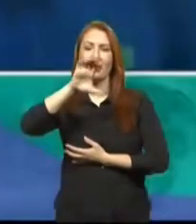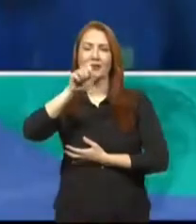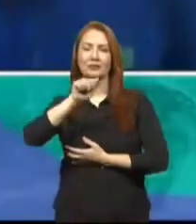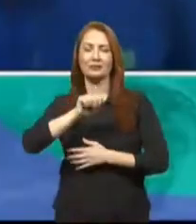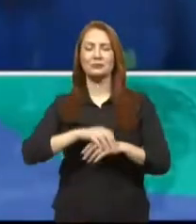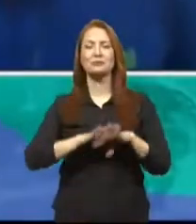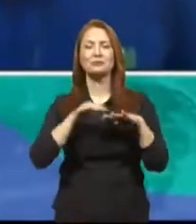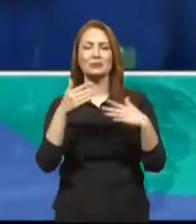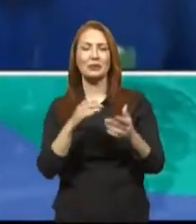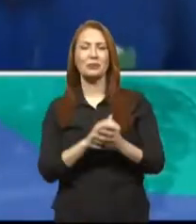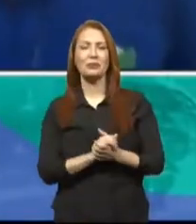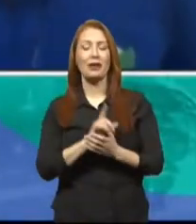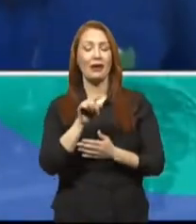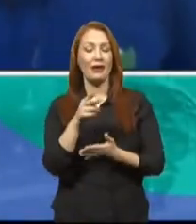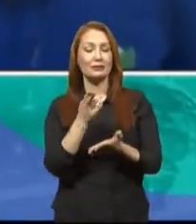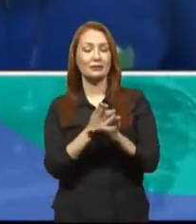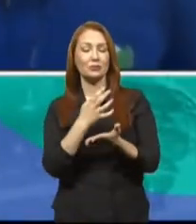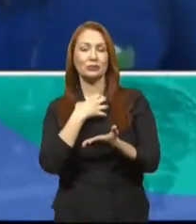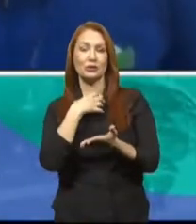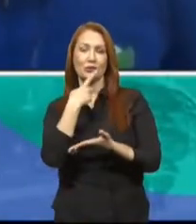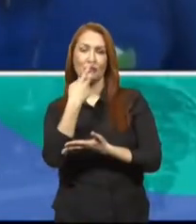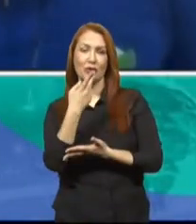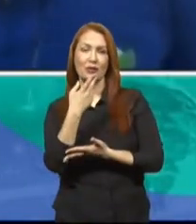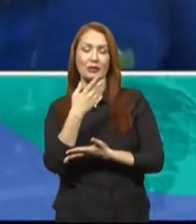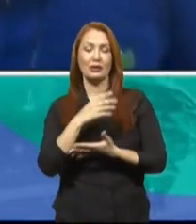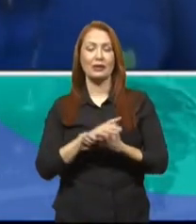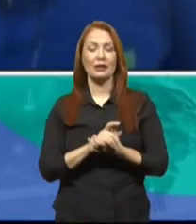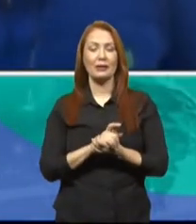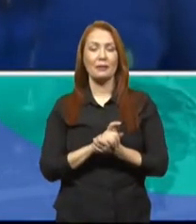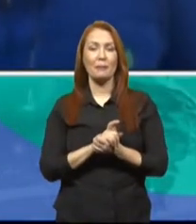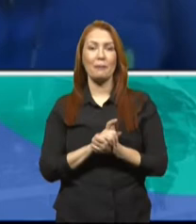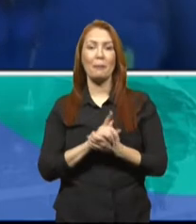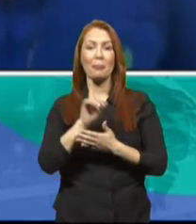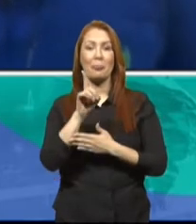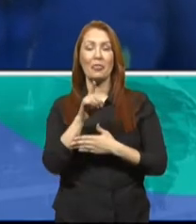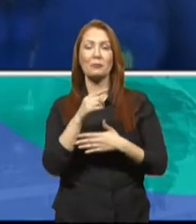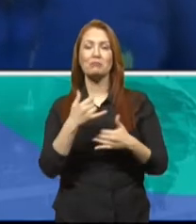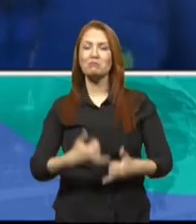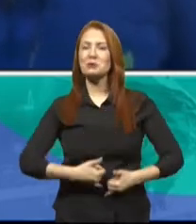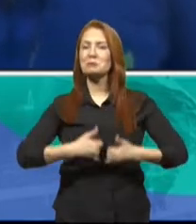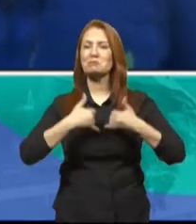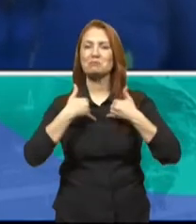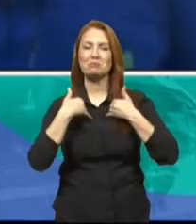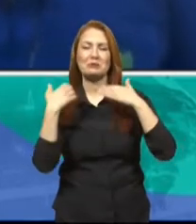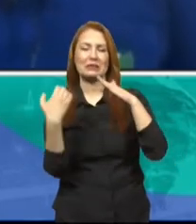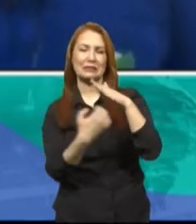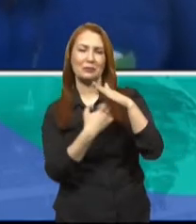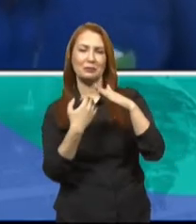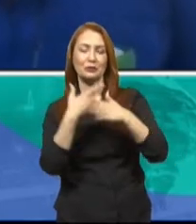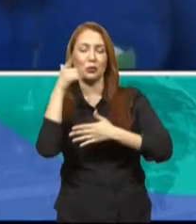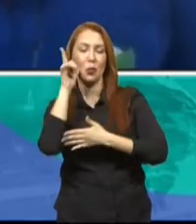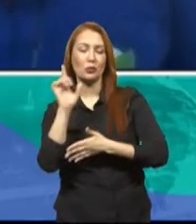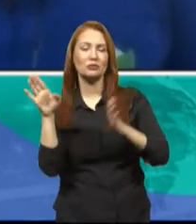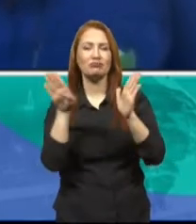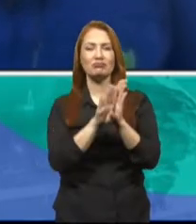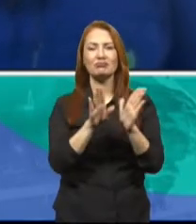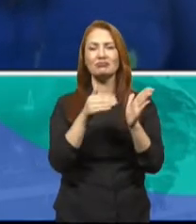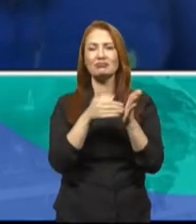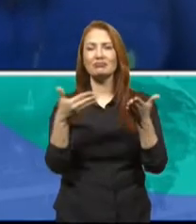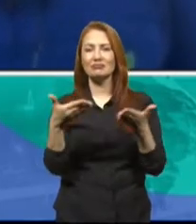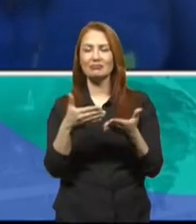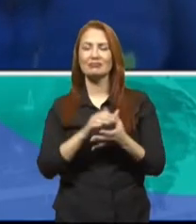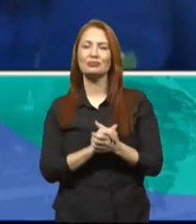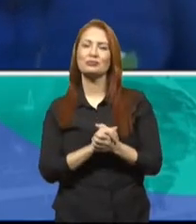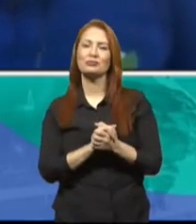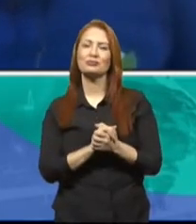Isso é o que eu digo, né? A cooperativa, é um privilégio da cooperativa estar conseguindo chegar a esse ponto. O que a gente